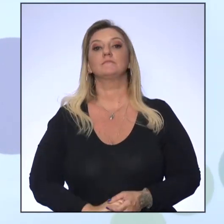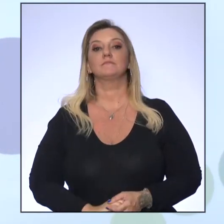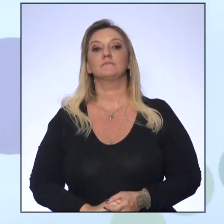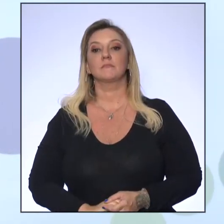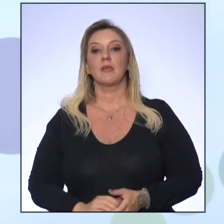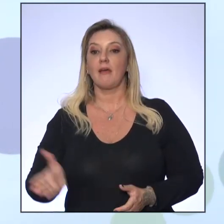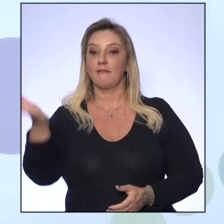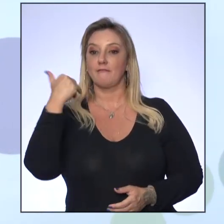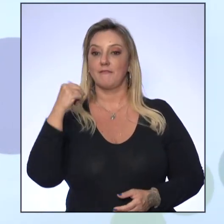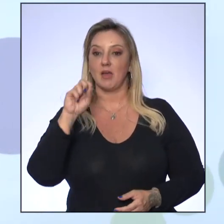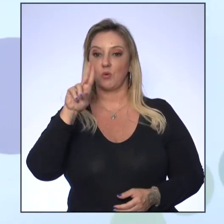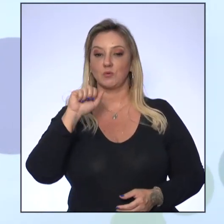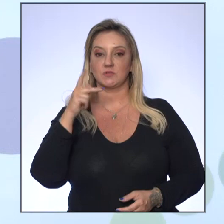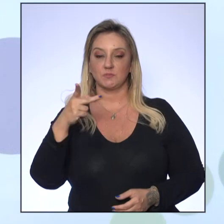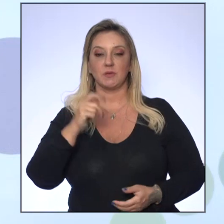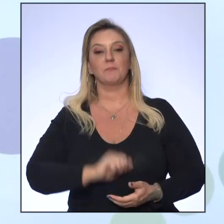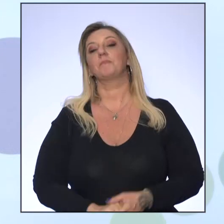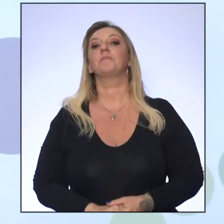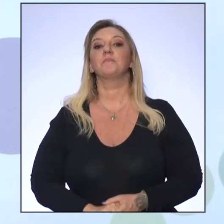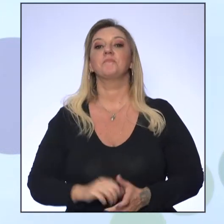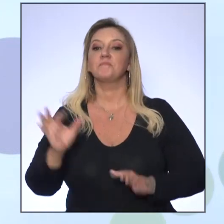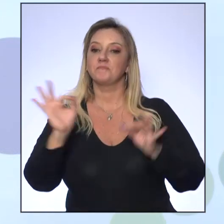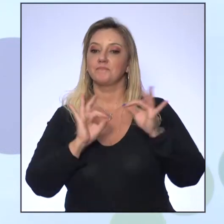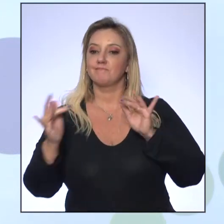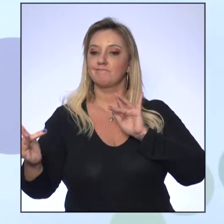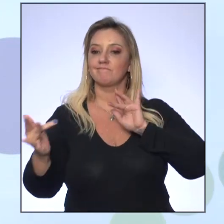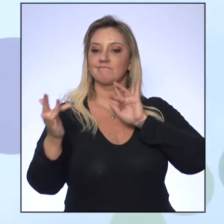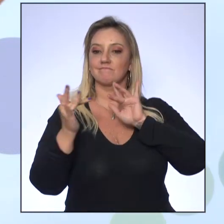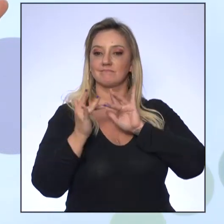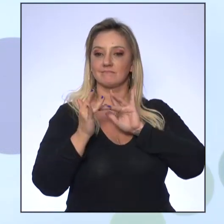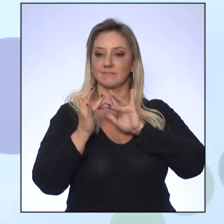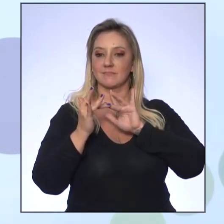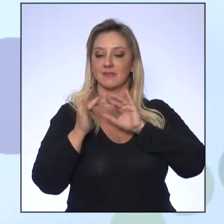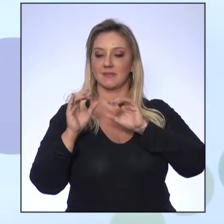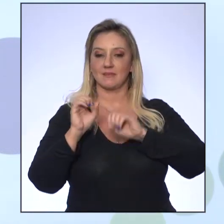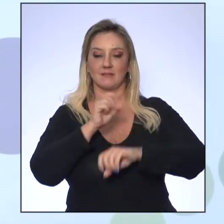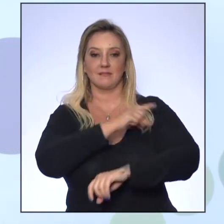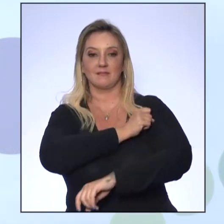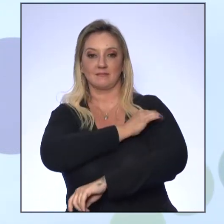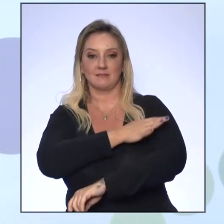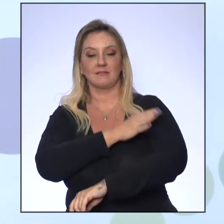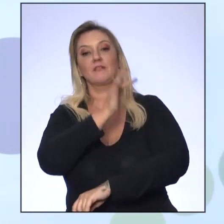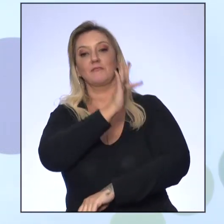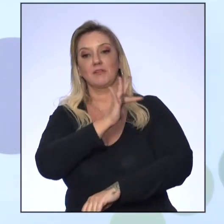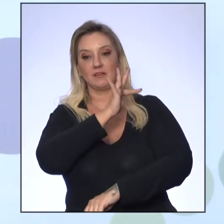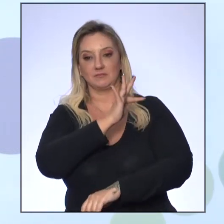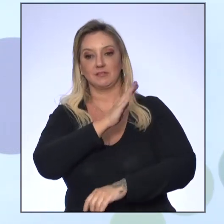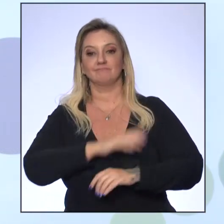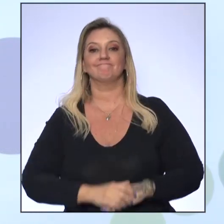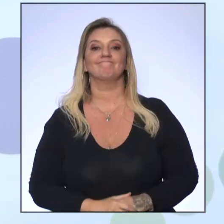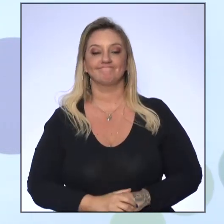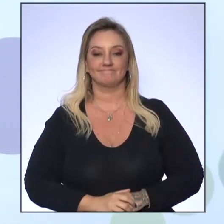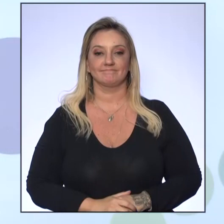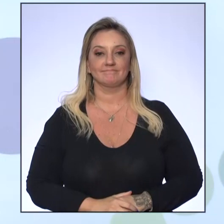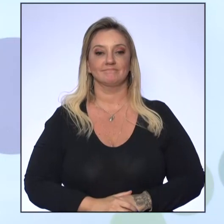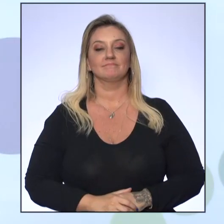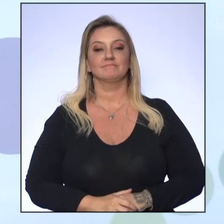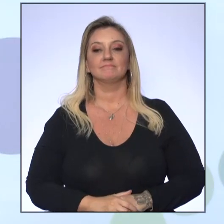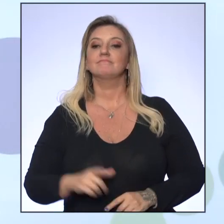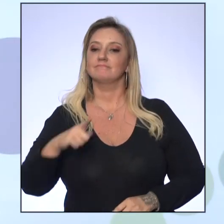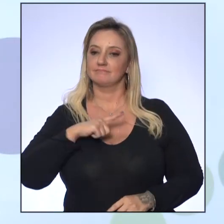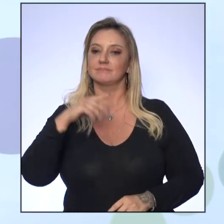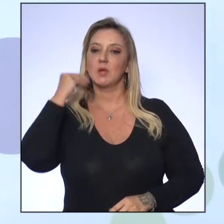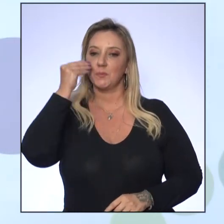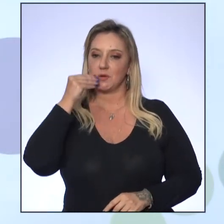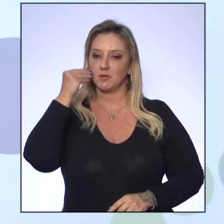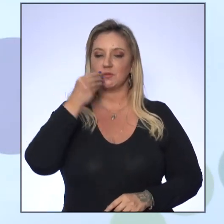Vem Pra USP. Esse projeto ele vai fazer uma conexão entre o ensino médio e a faculdade, o ensino superior, e vai te trazer